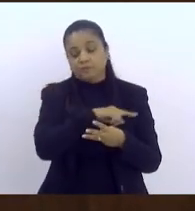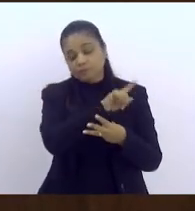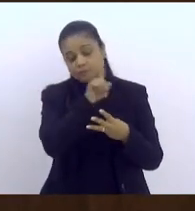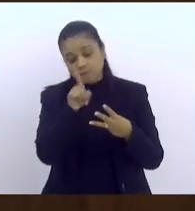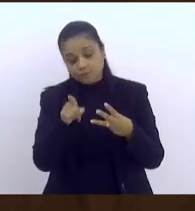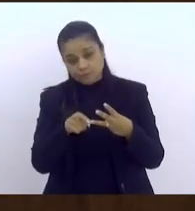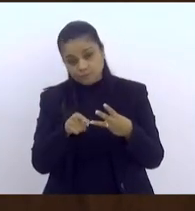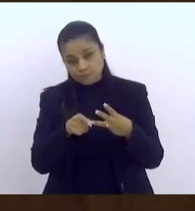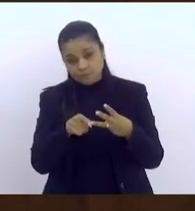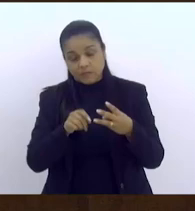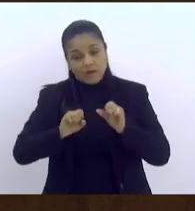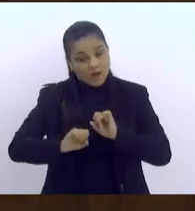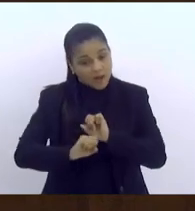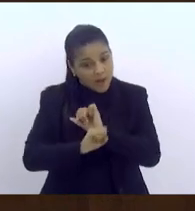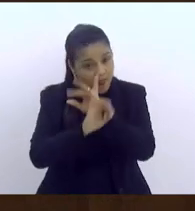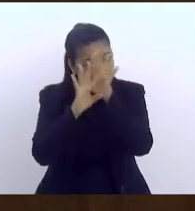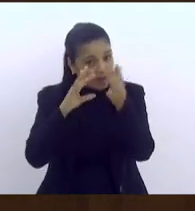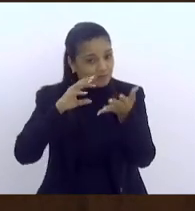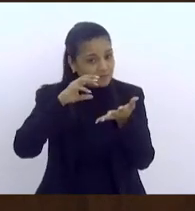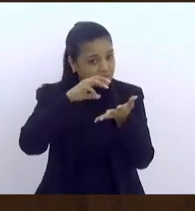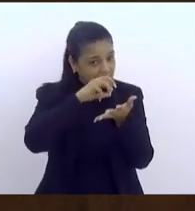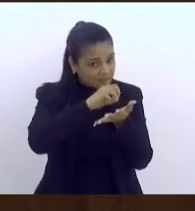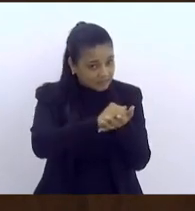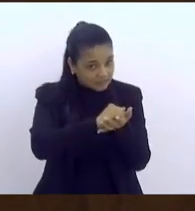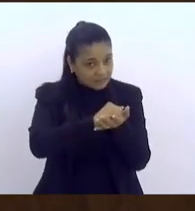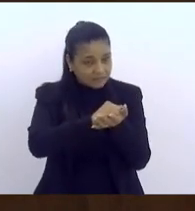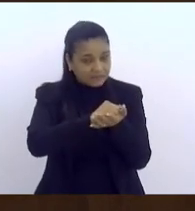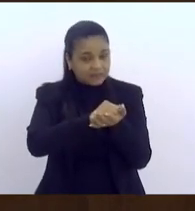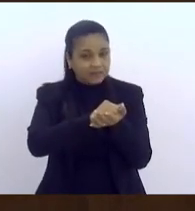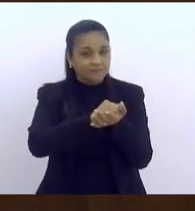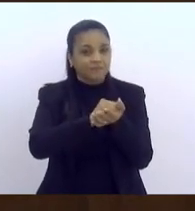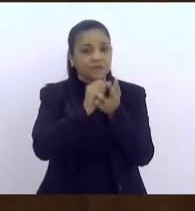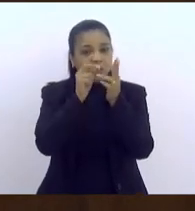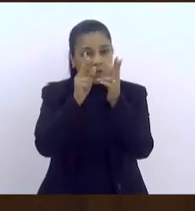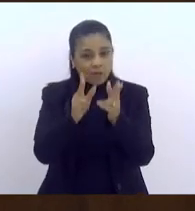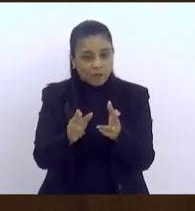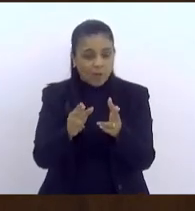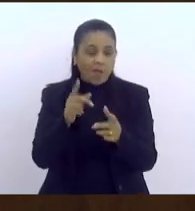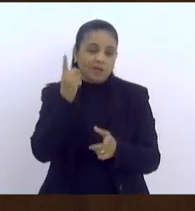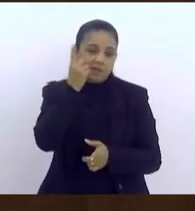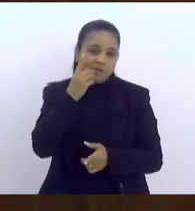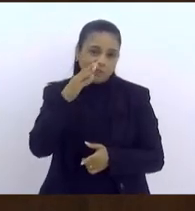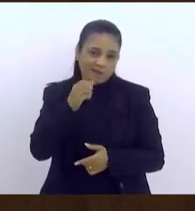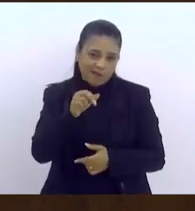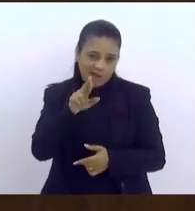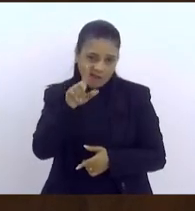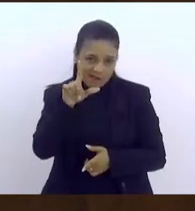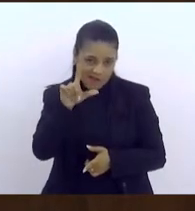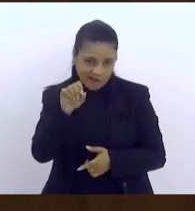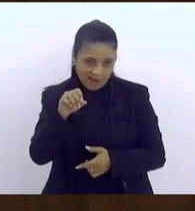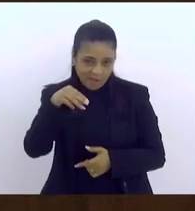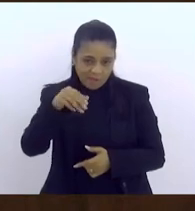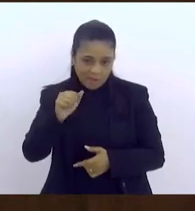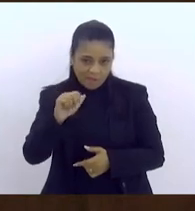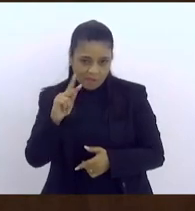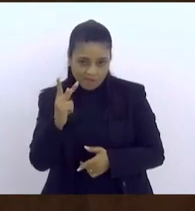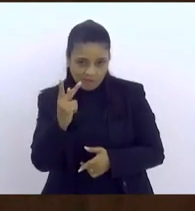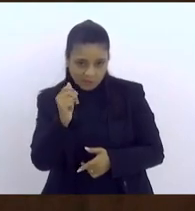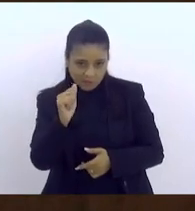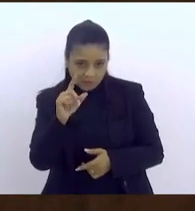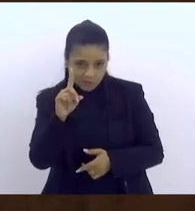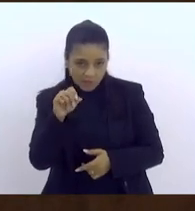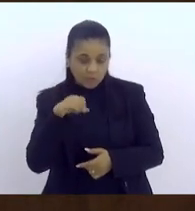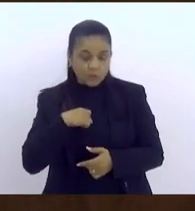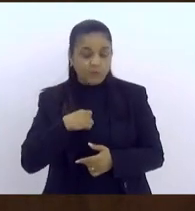e registrado, fazendo, Yuri, como a deputada Carla Machado aqui fez, que o Cristo que